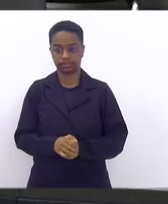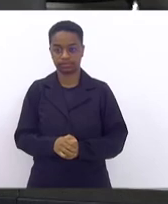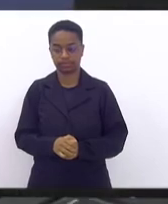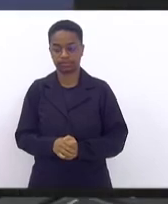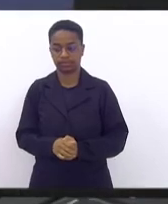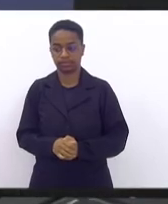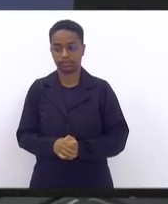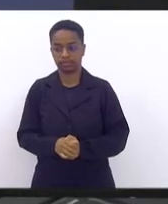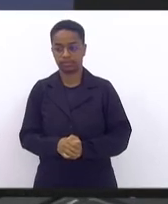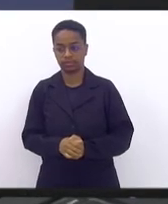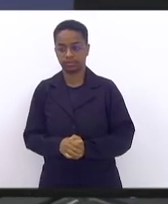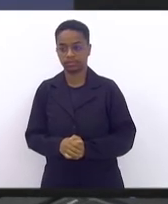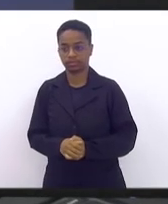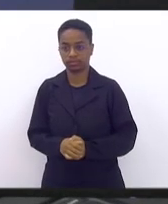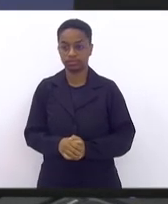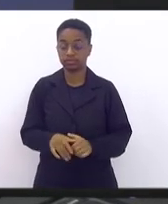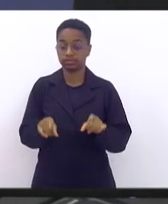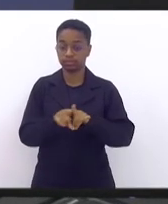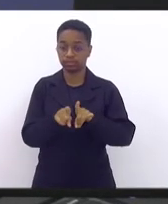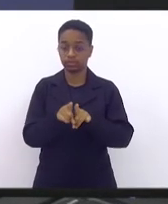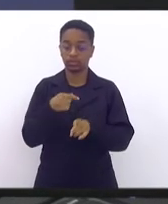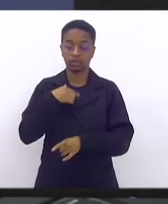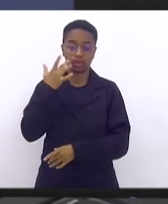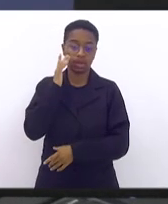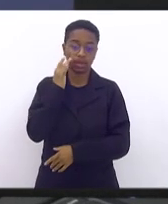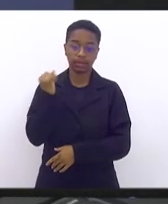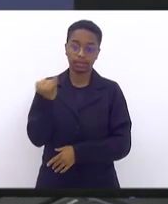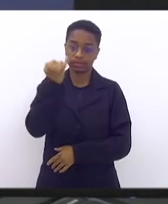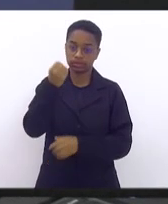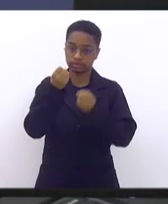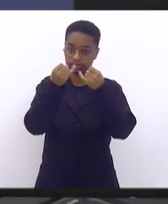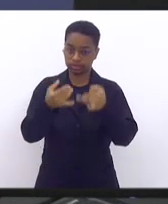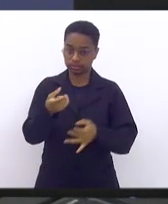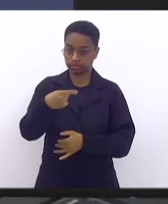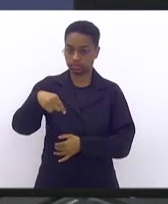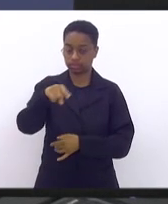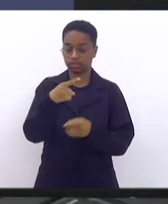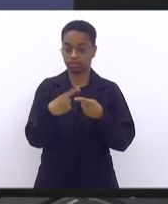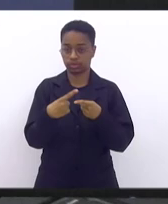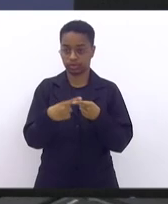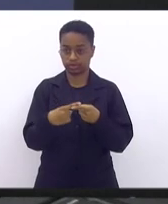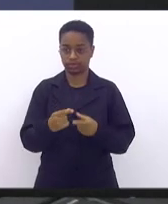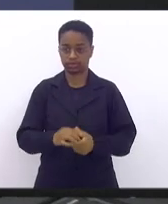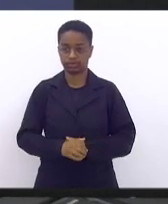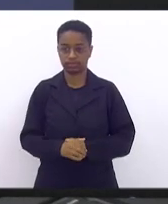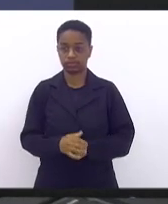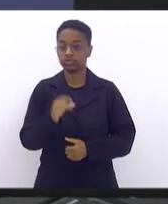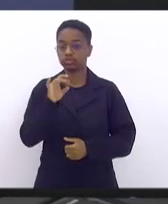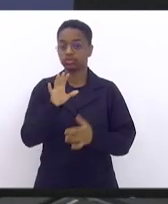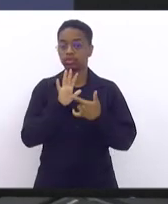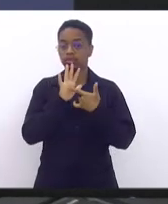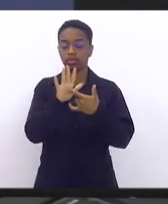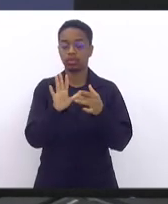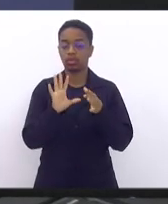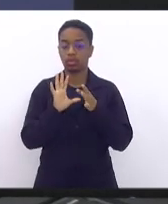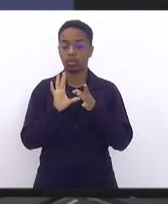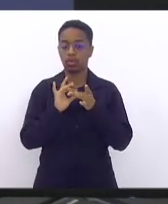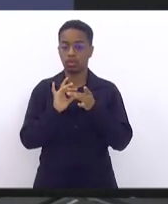Bom, e eu acho importante falar isso aqui, porque, só para contextualizar,